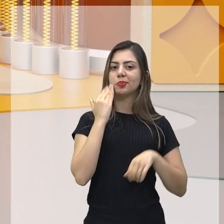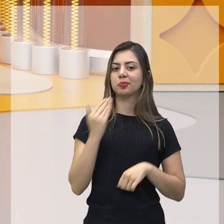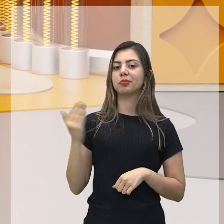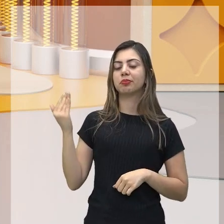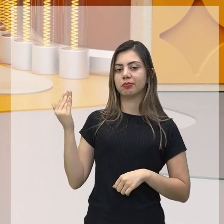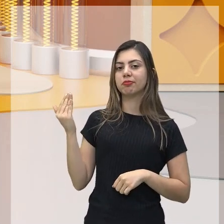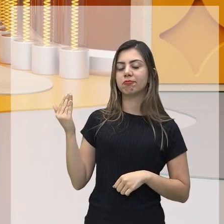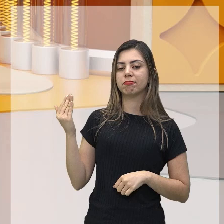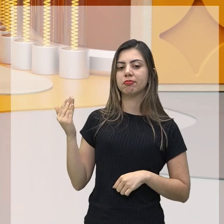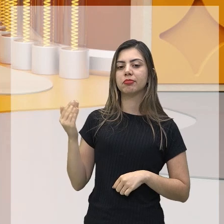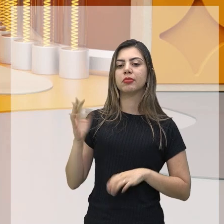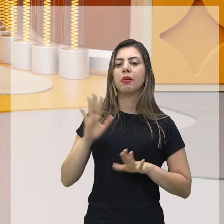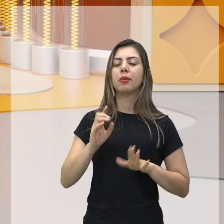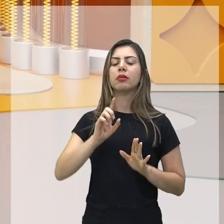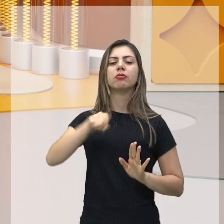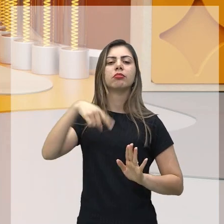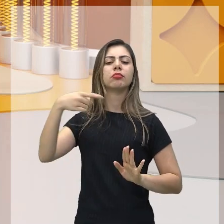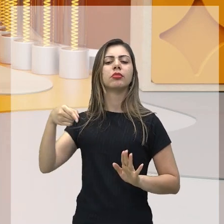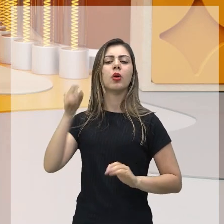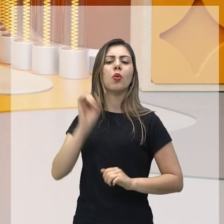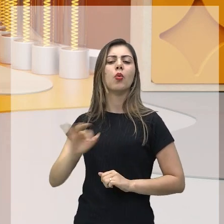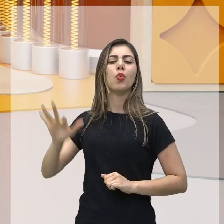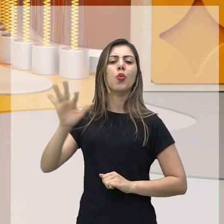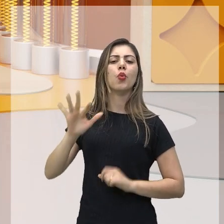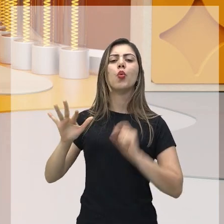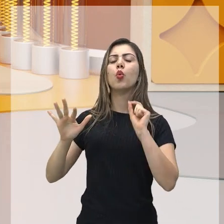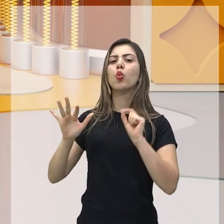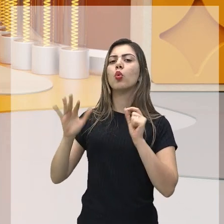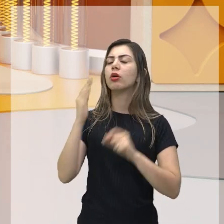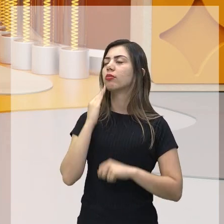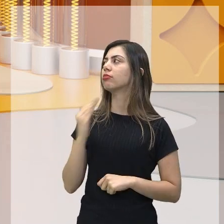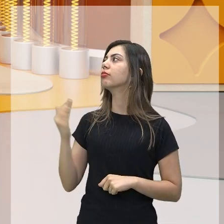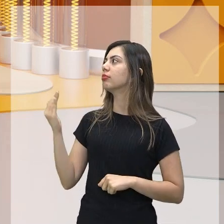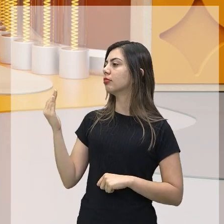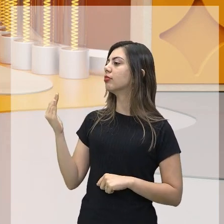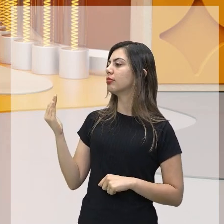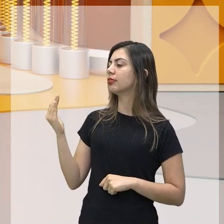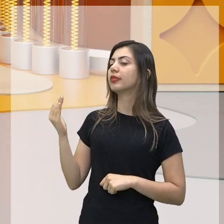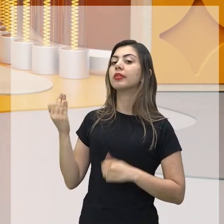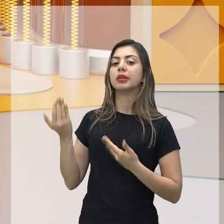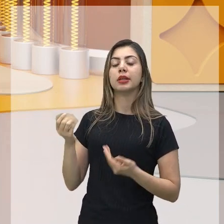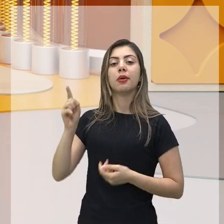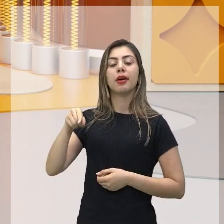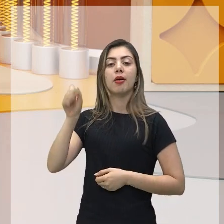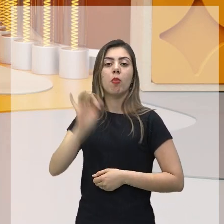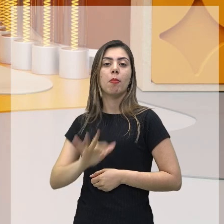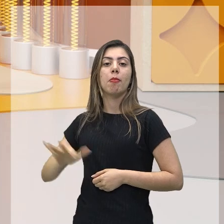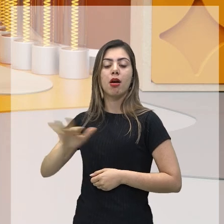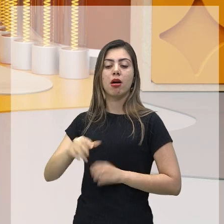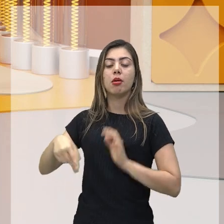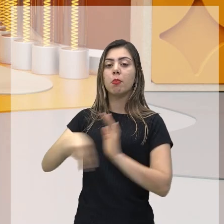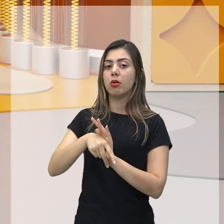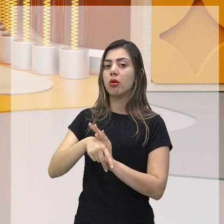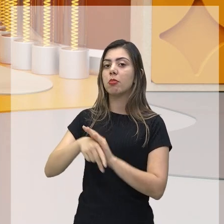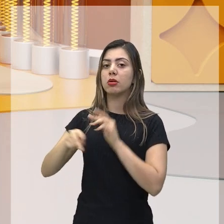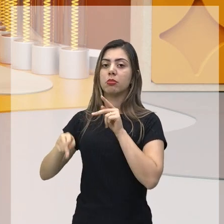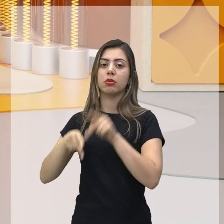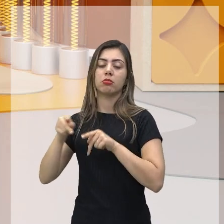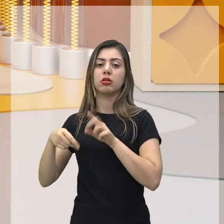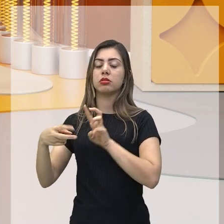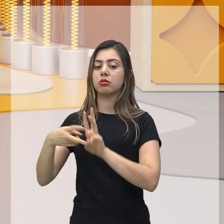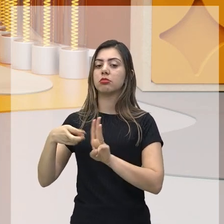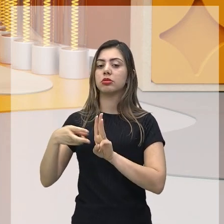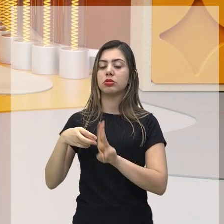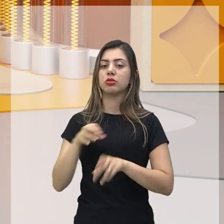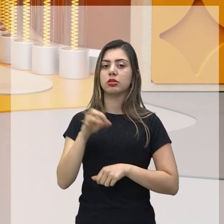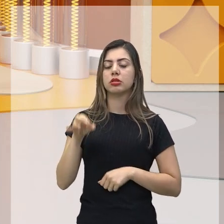e aqui a imagem de uma região habitada por indígenas, para a gente ver ainda